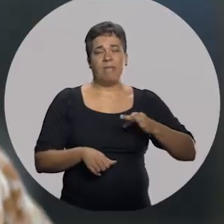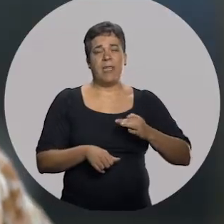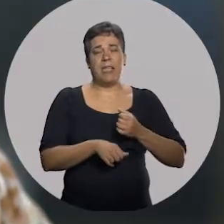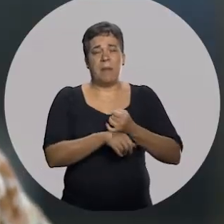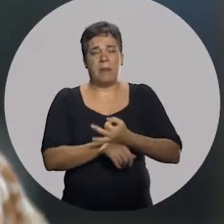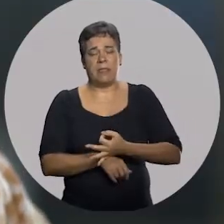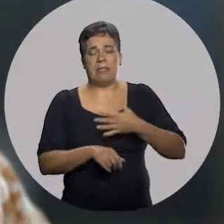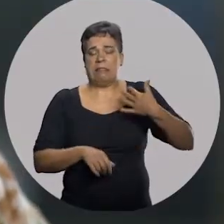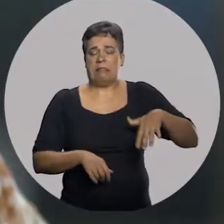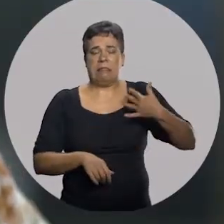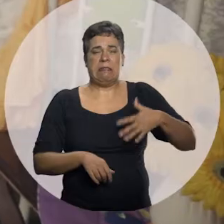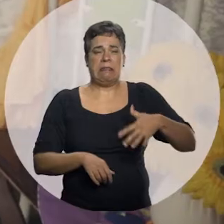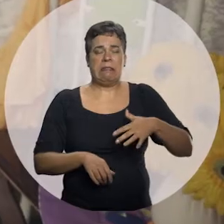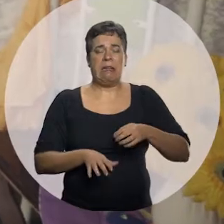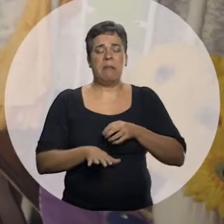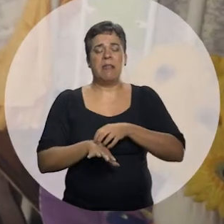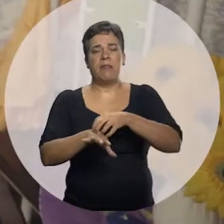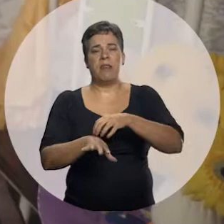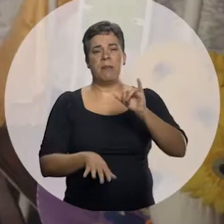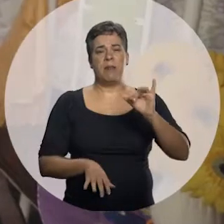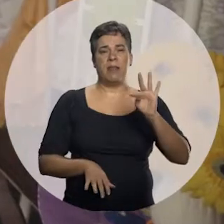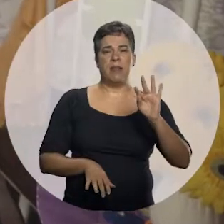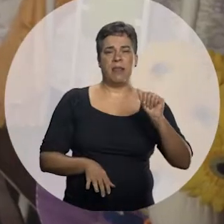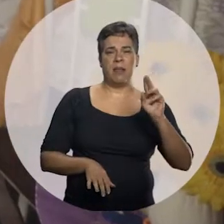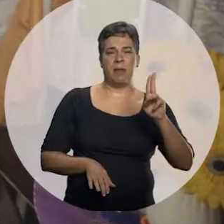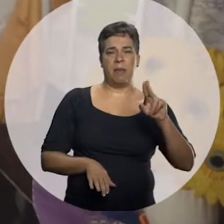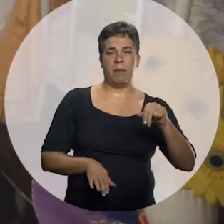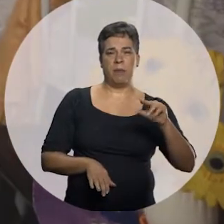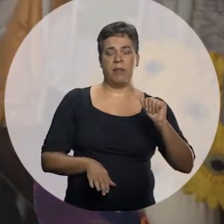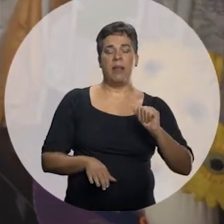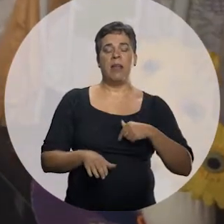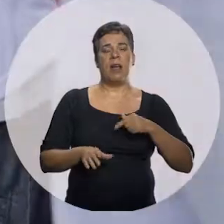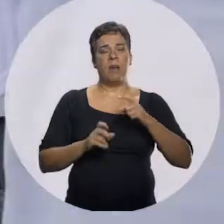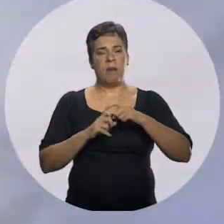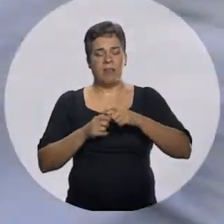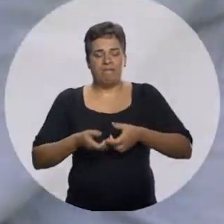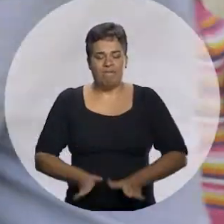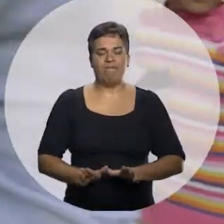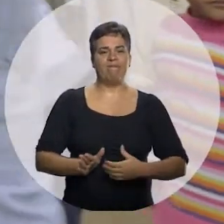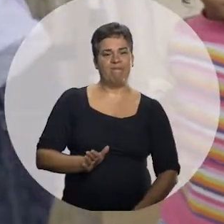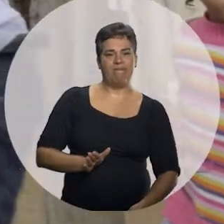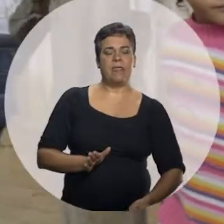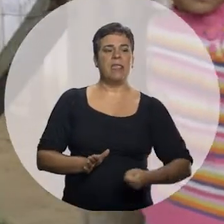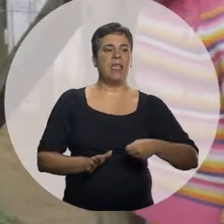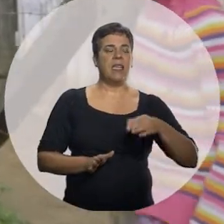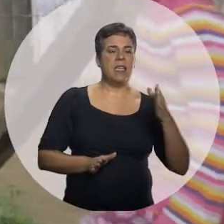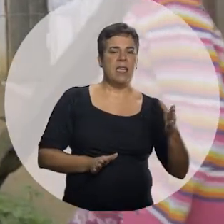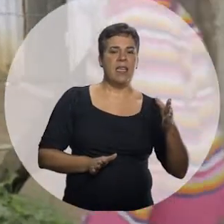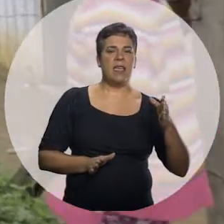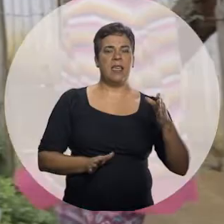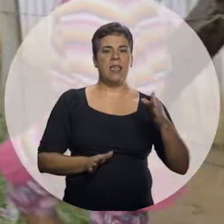madrugada, eu comecei a sentir mais dores. Aí me levou para Itabuna, chegou lá, o médico fez um parto forçado, né? Ficou 9 dias na